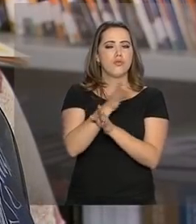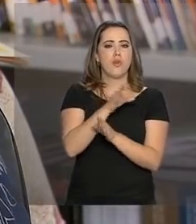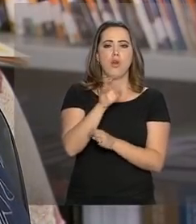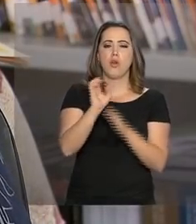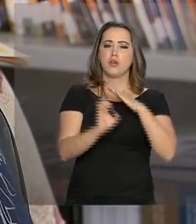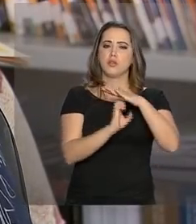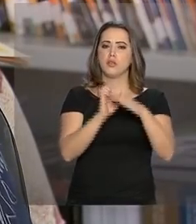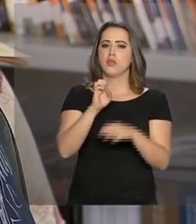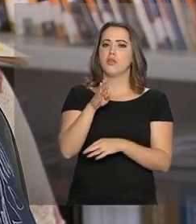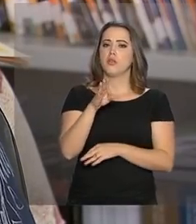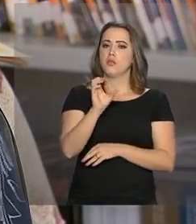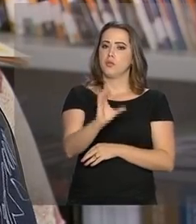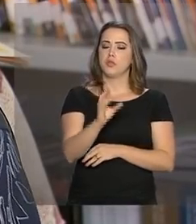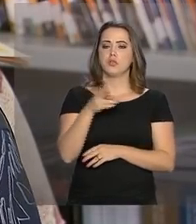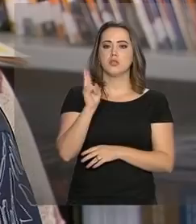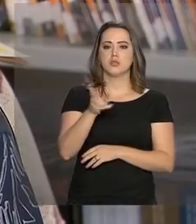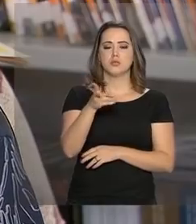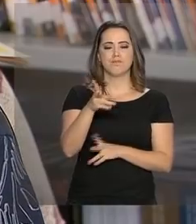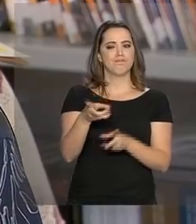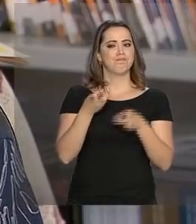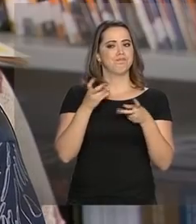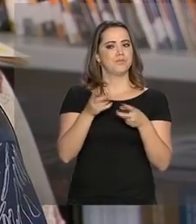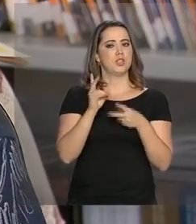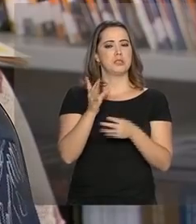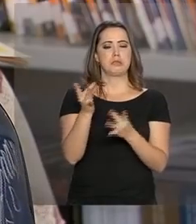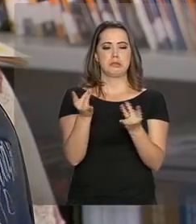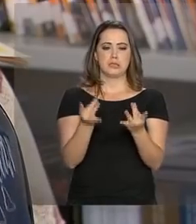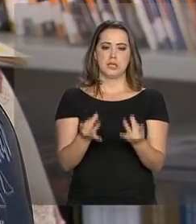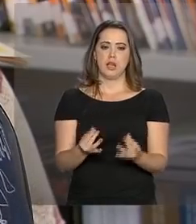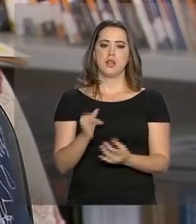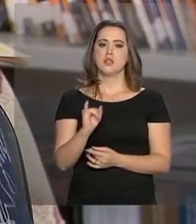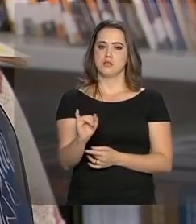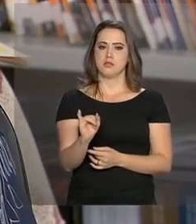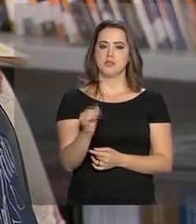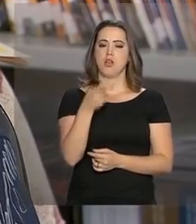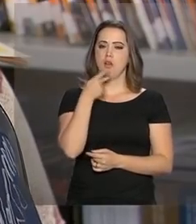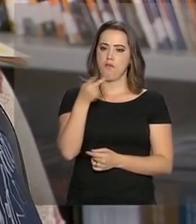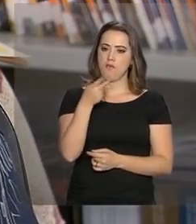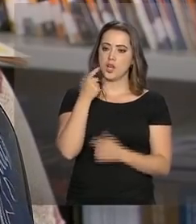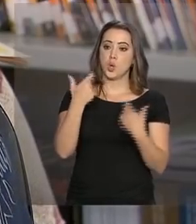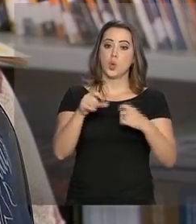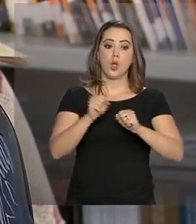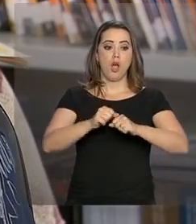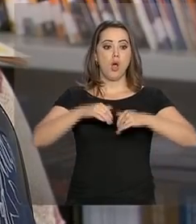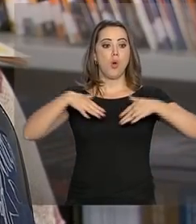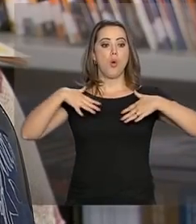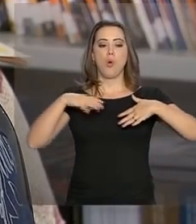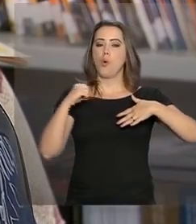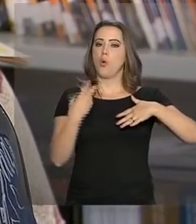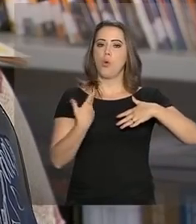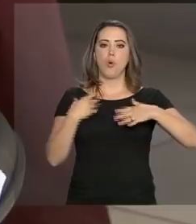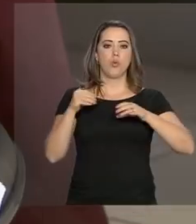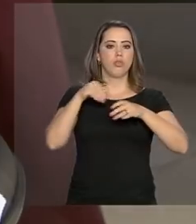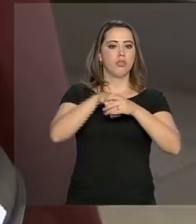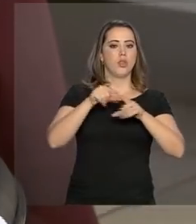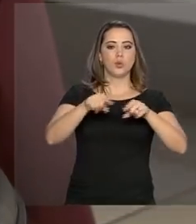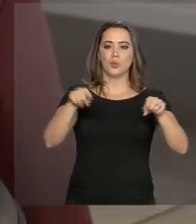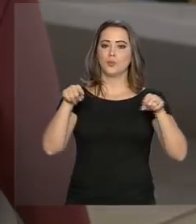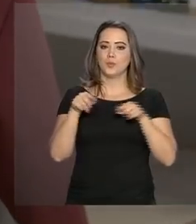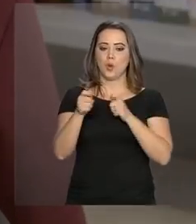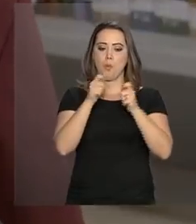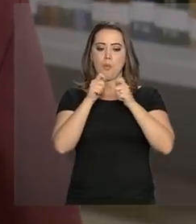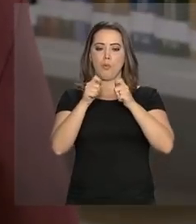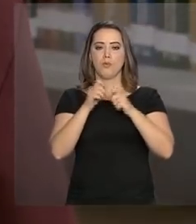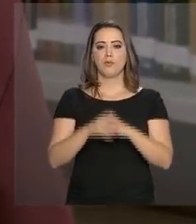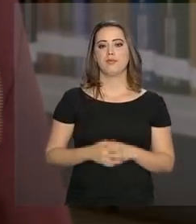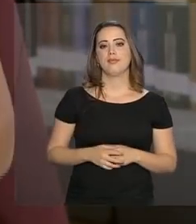sempre fico observando cada detalhe, se eles estão narrando no estádio ou no estúdio.